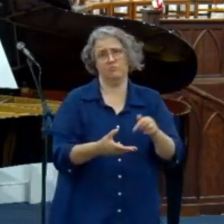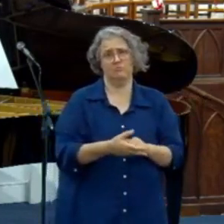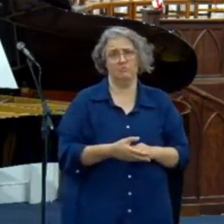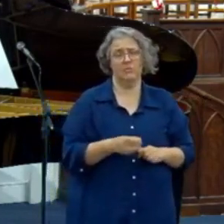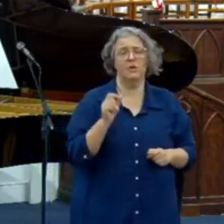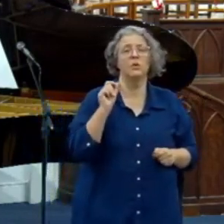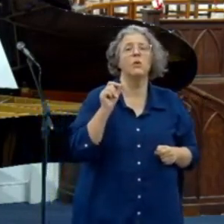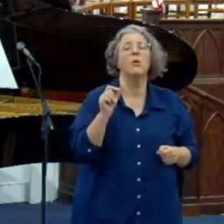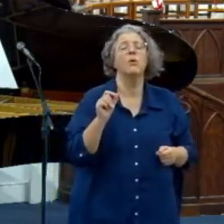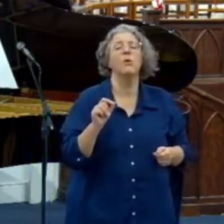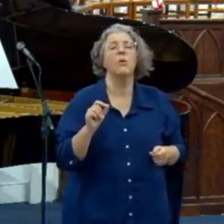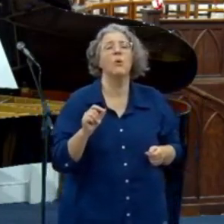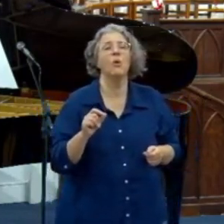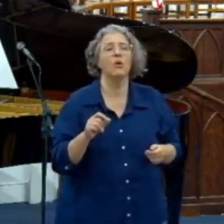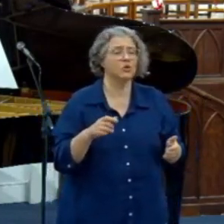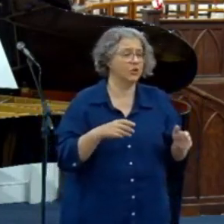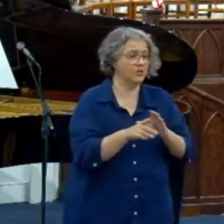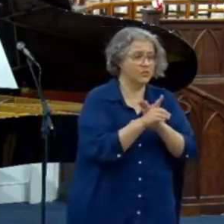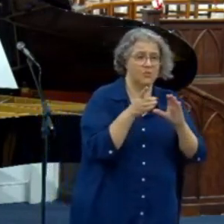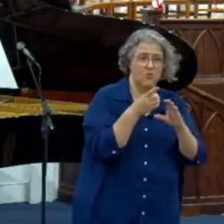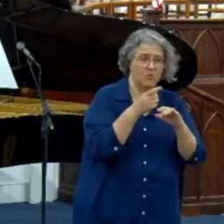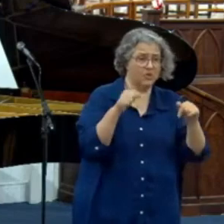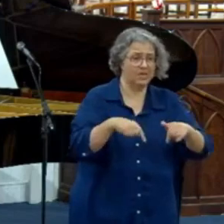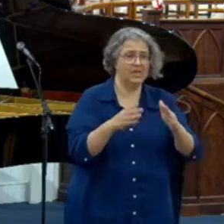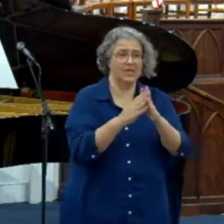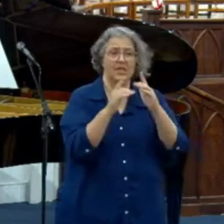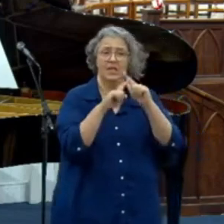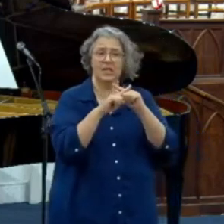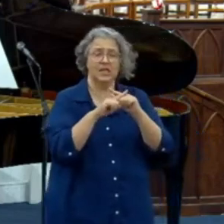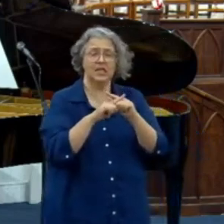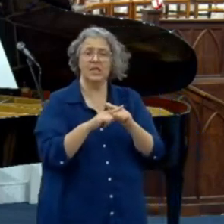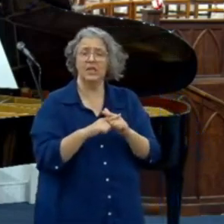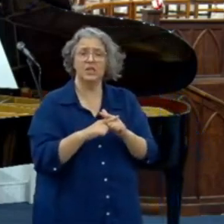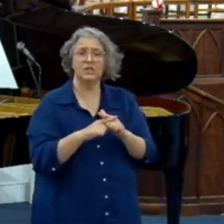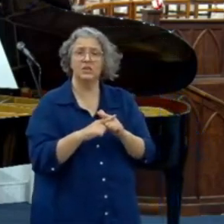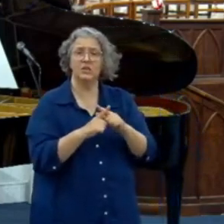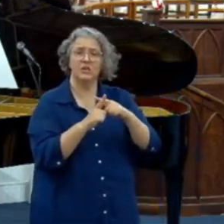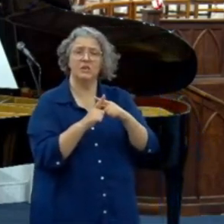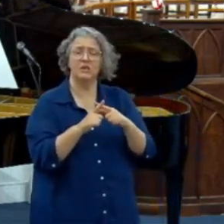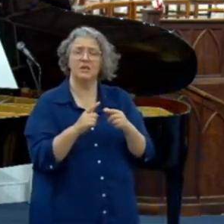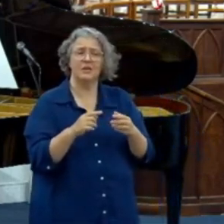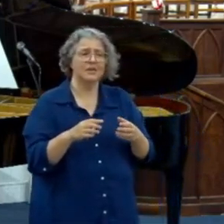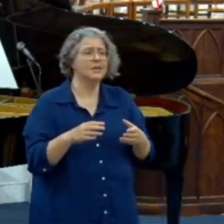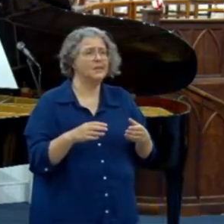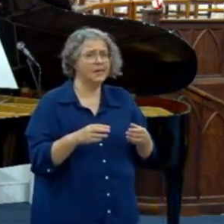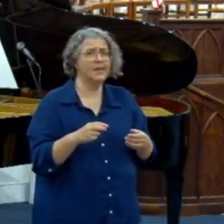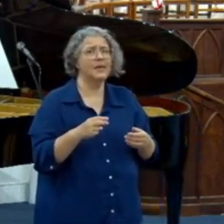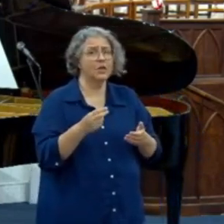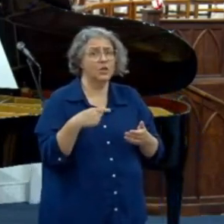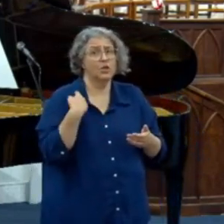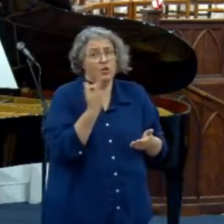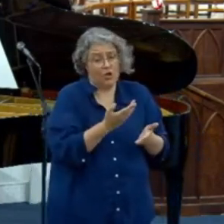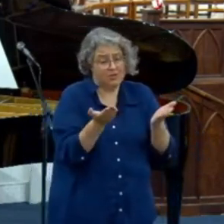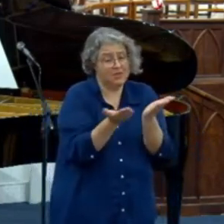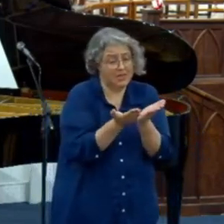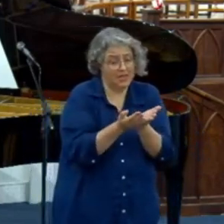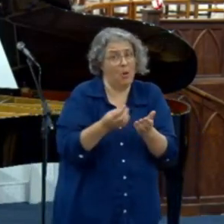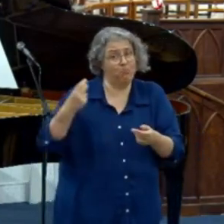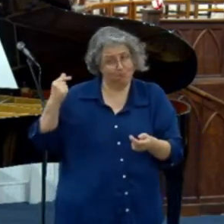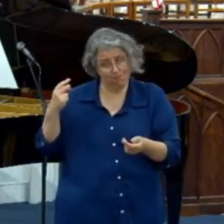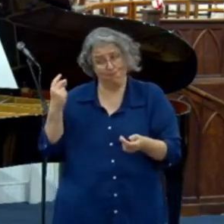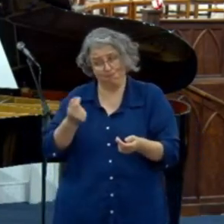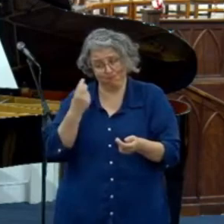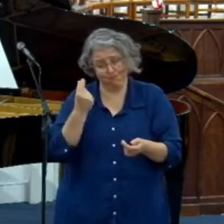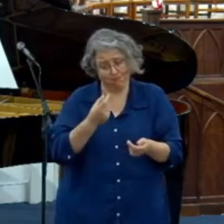nossas cadeiras, participando deste culto, nesta igreja? Muitos de nós cristãos há muitos anos, o que é